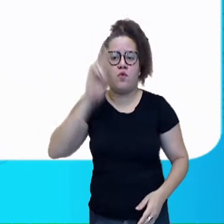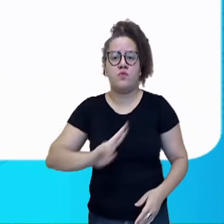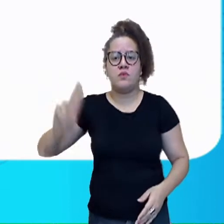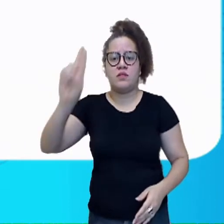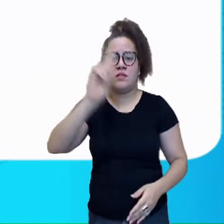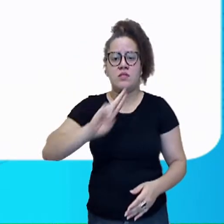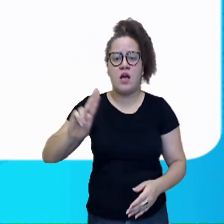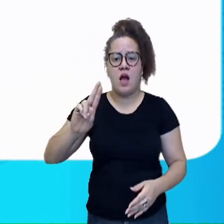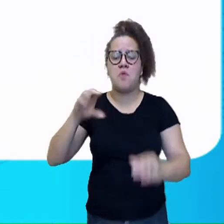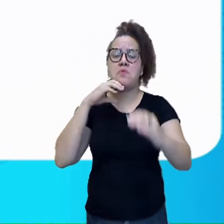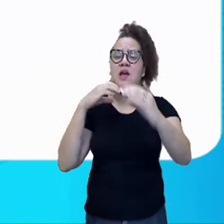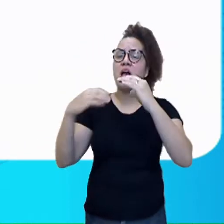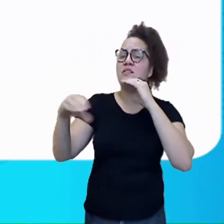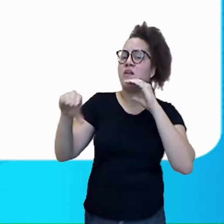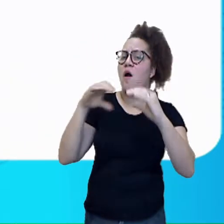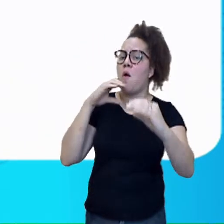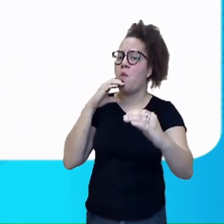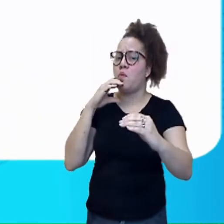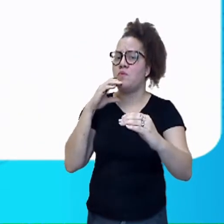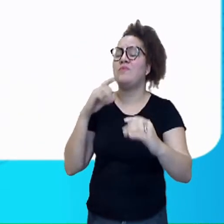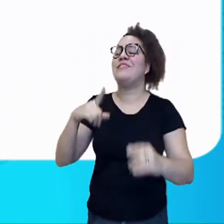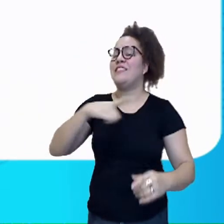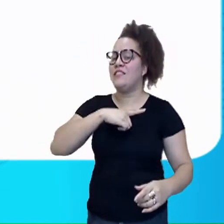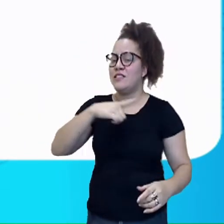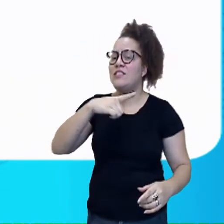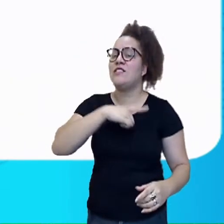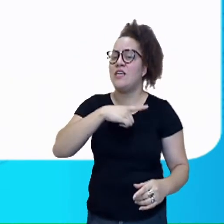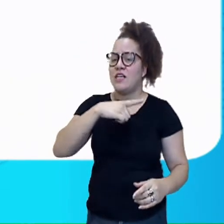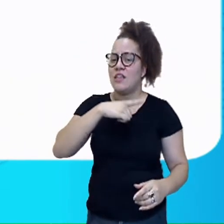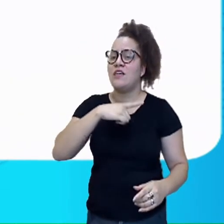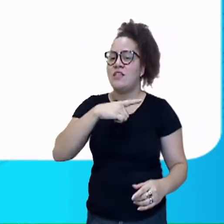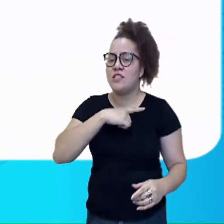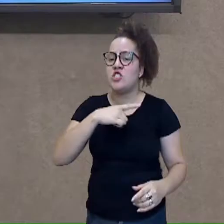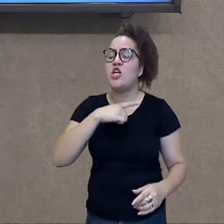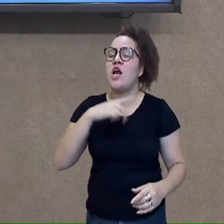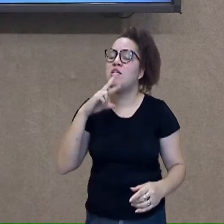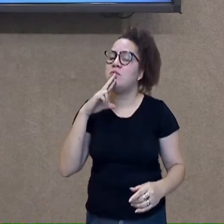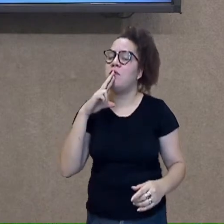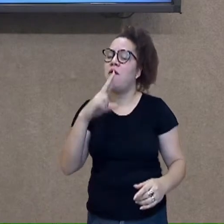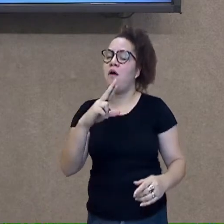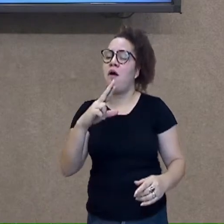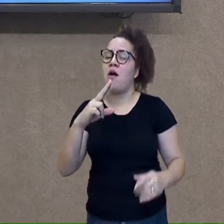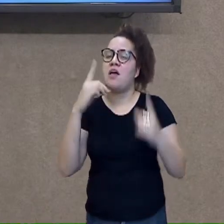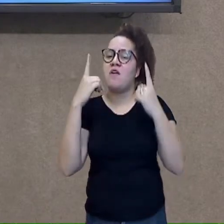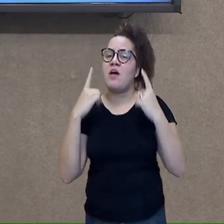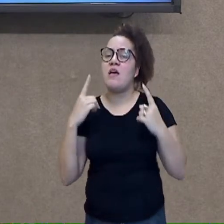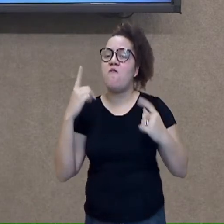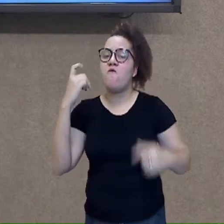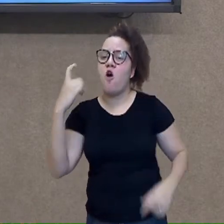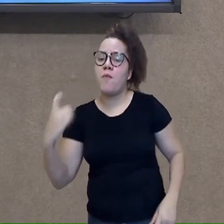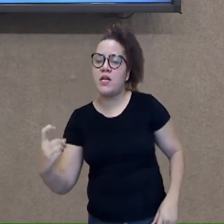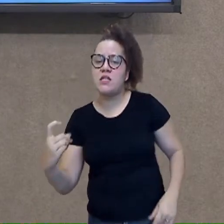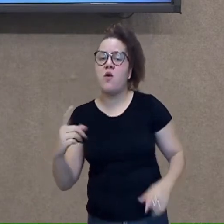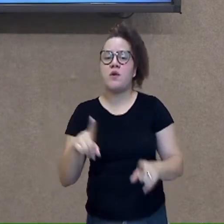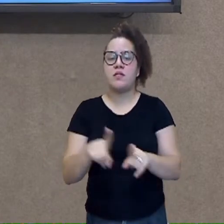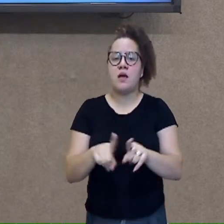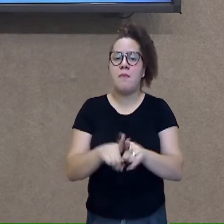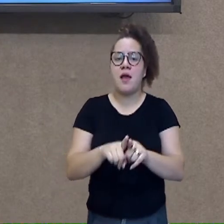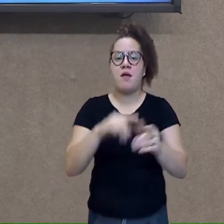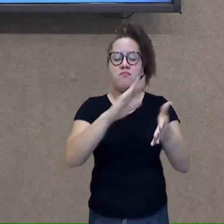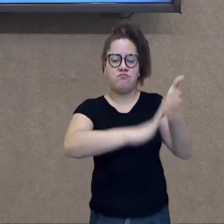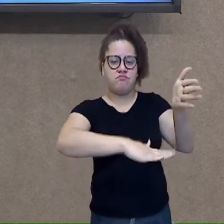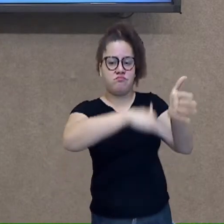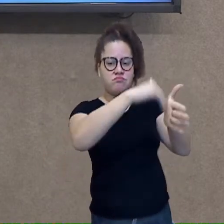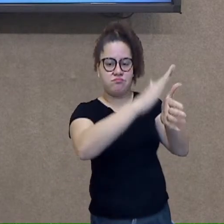como meio de comunicação. Por quê? Nós já tínhamos como respostas e informações as pinturas